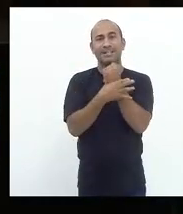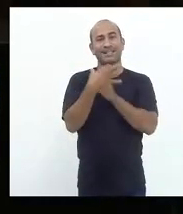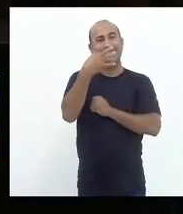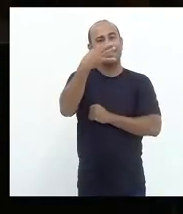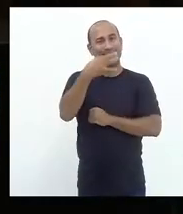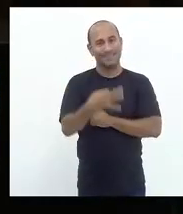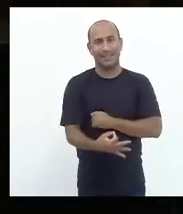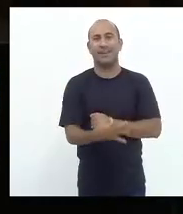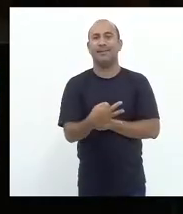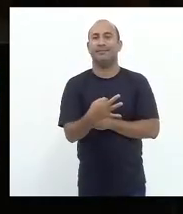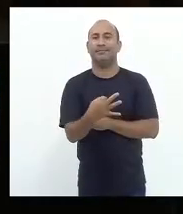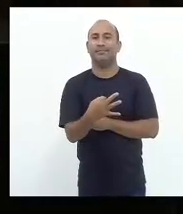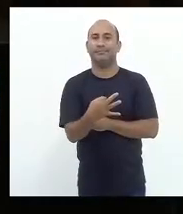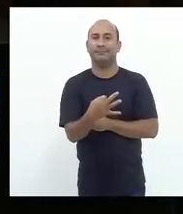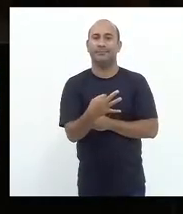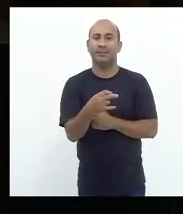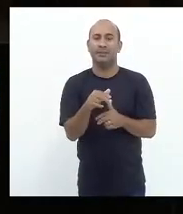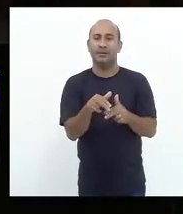com relação